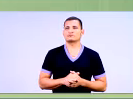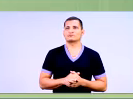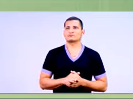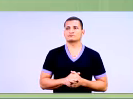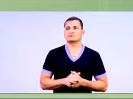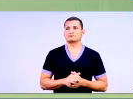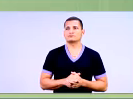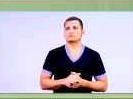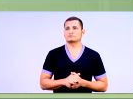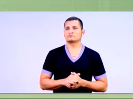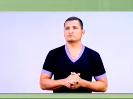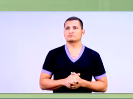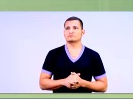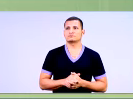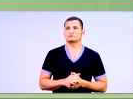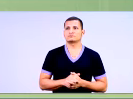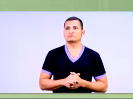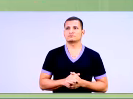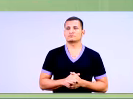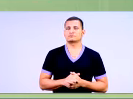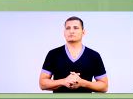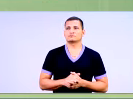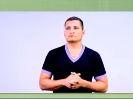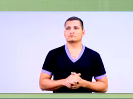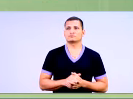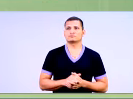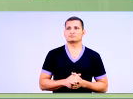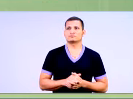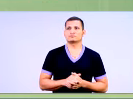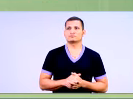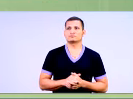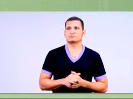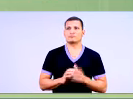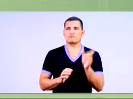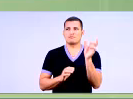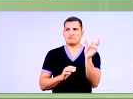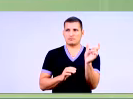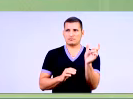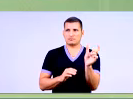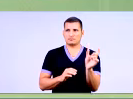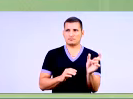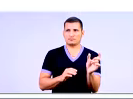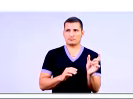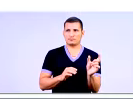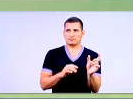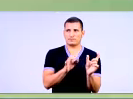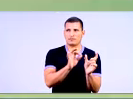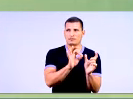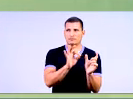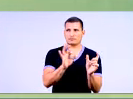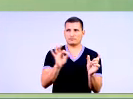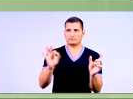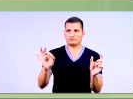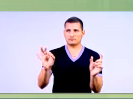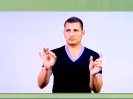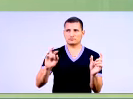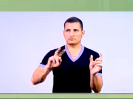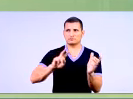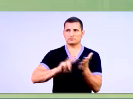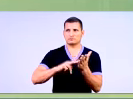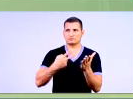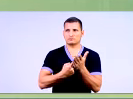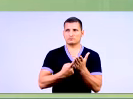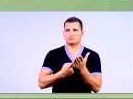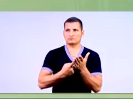conectada à rede de informações que transmita dados. Então, vocês vão ter acesso a essas palavras